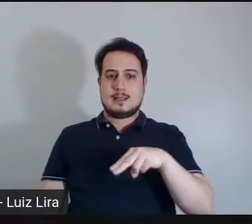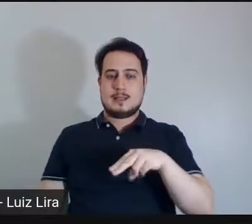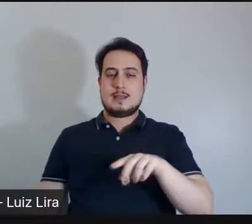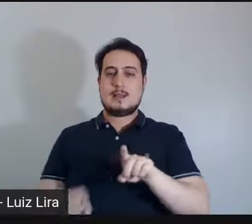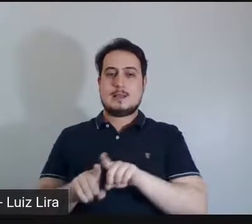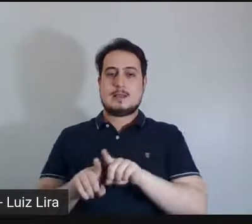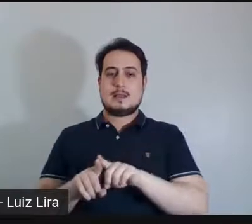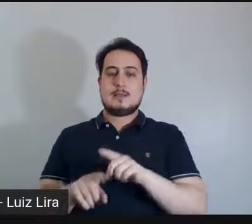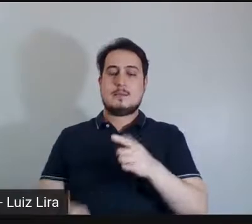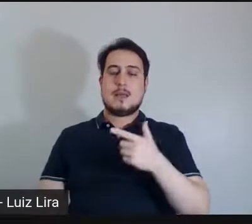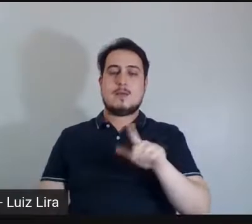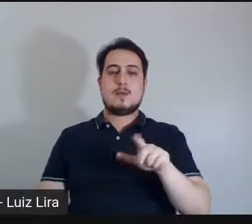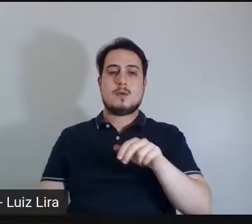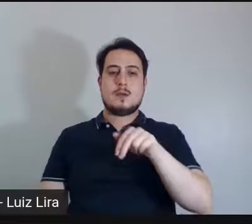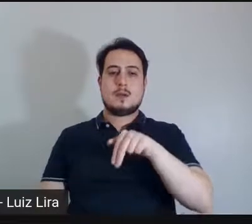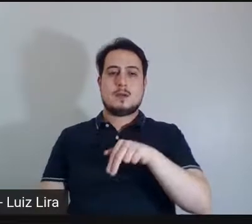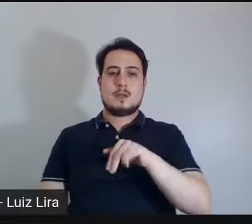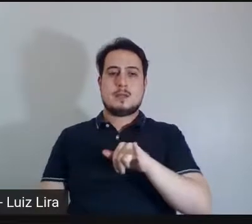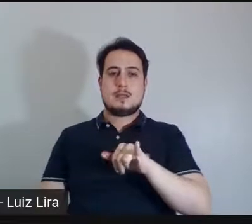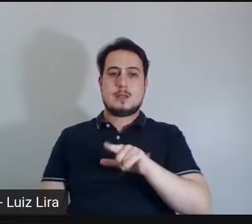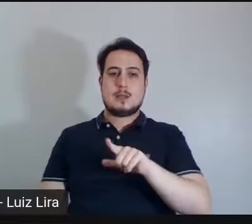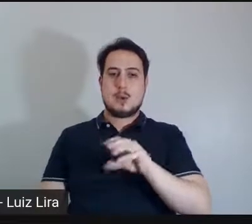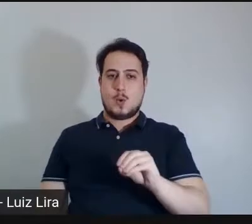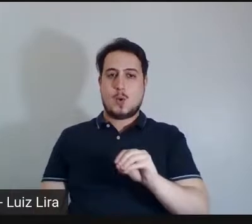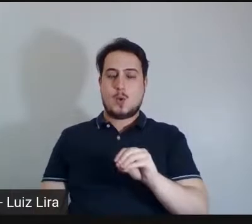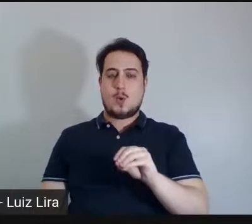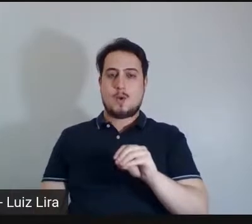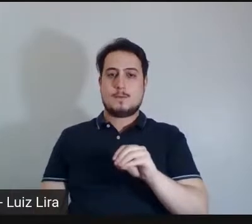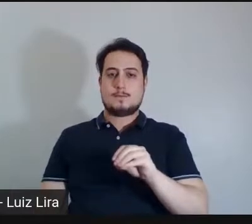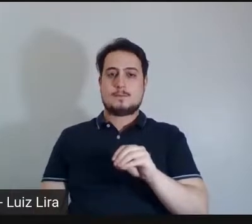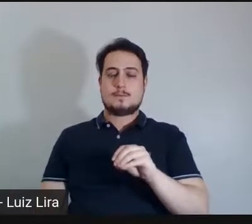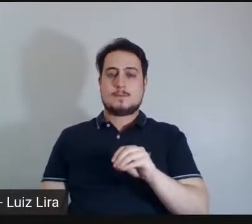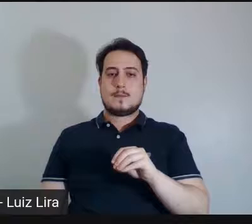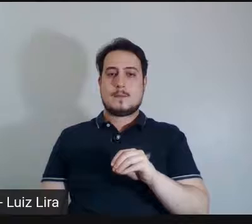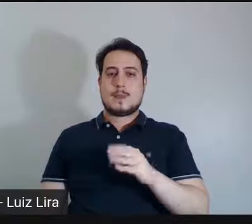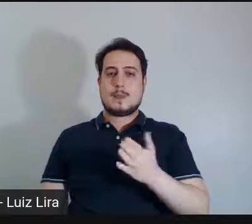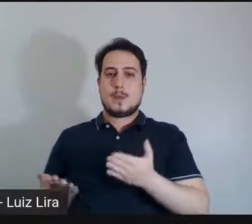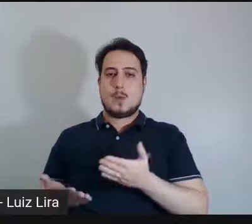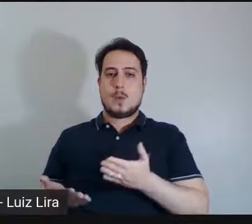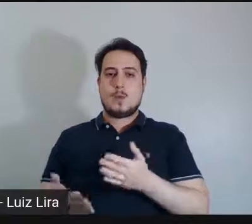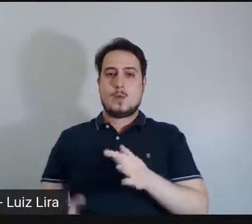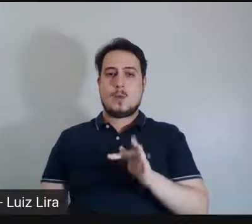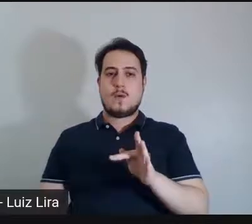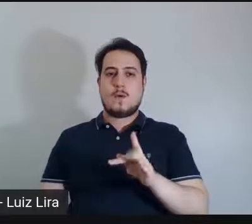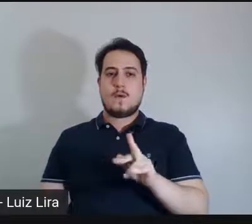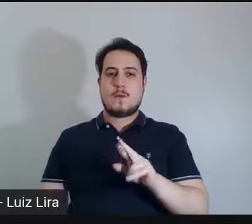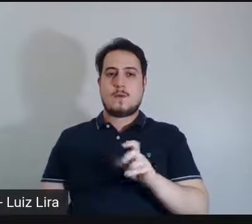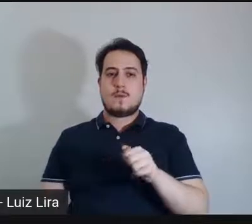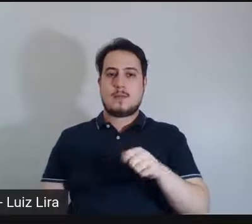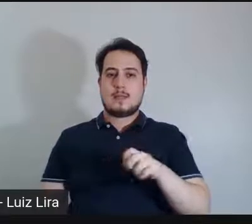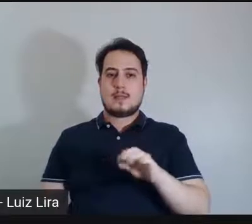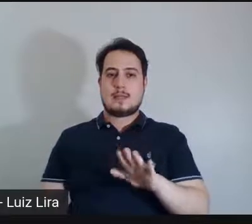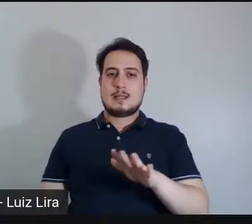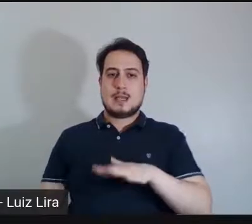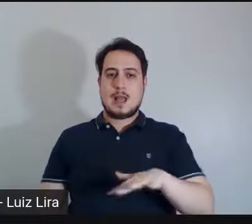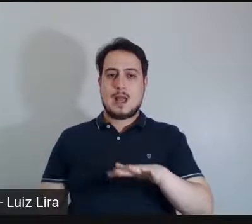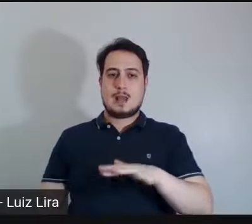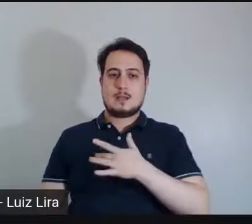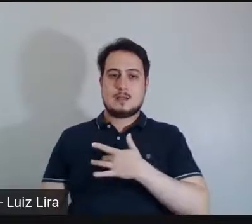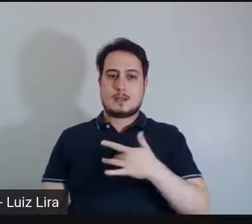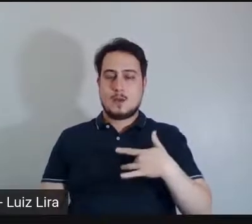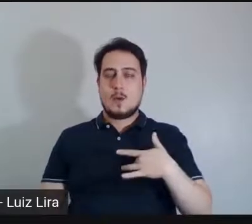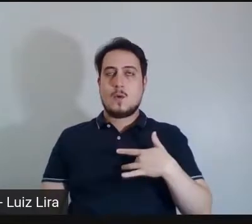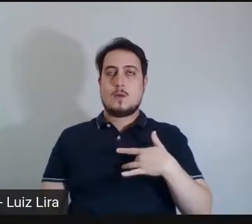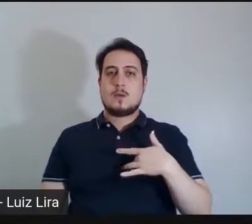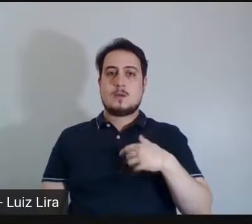Franklin, atualmente, ele está cedido, eu não sei se é no âmbito do próprio Ministério da Saúde, e o Nilo Cruz,